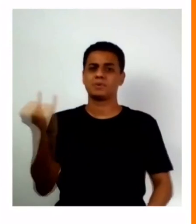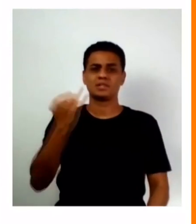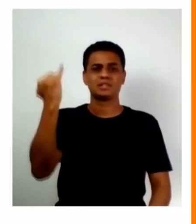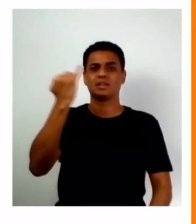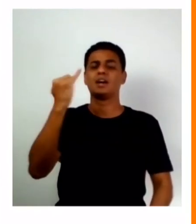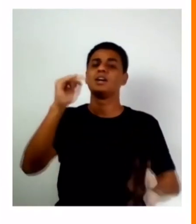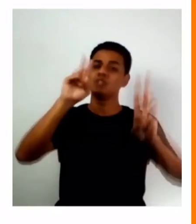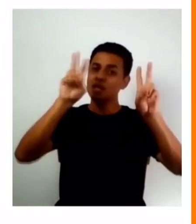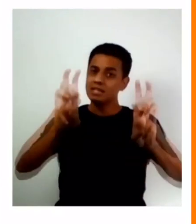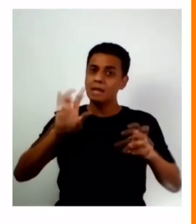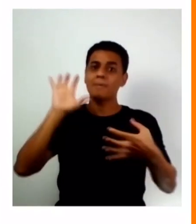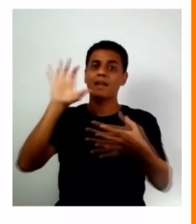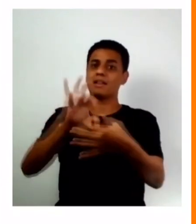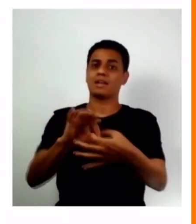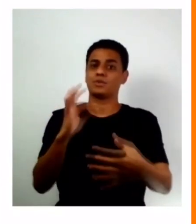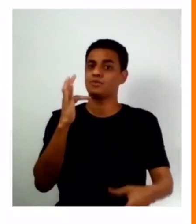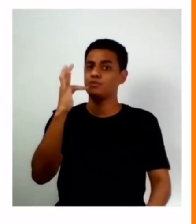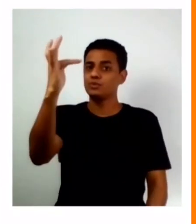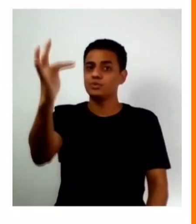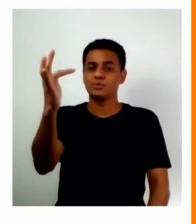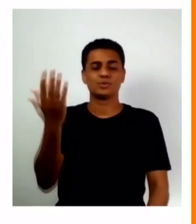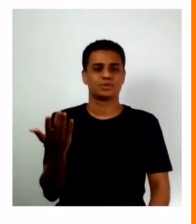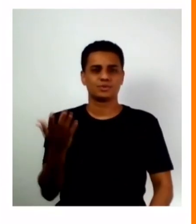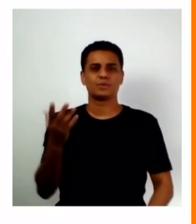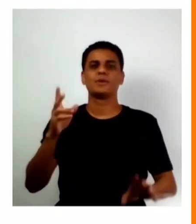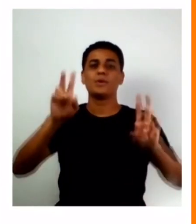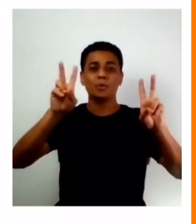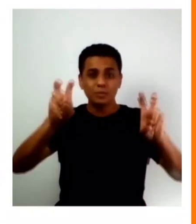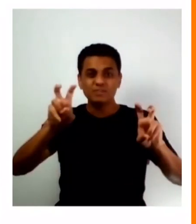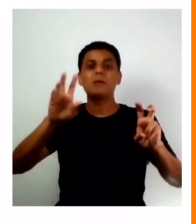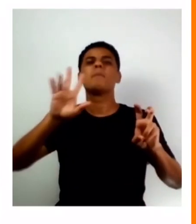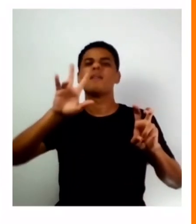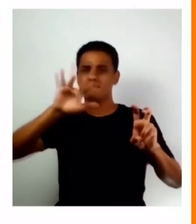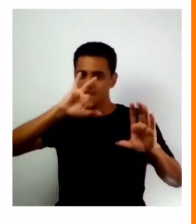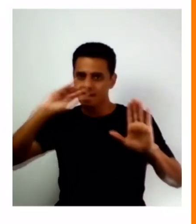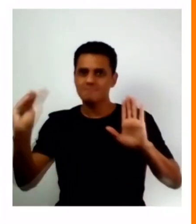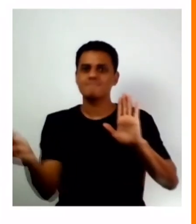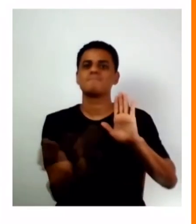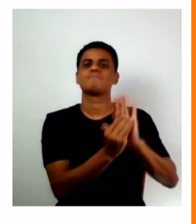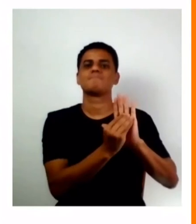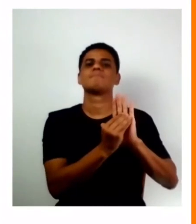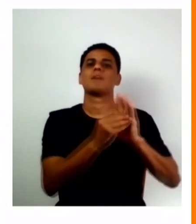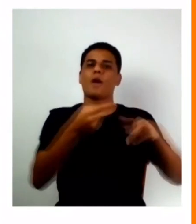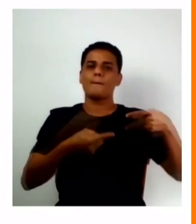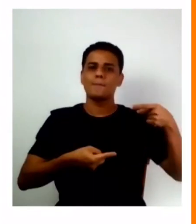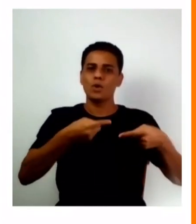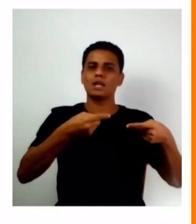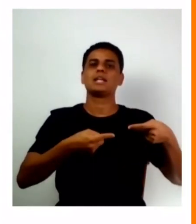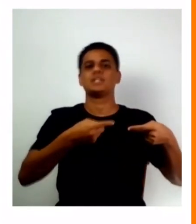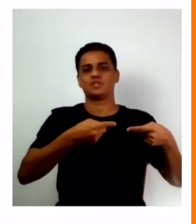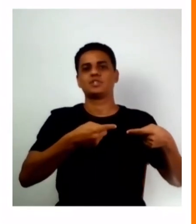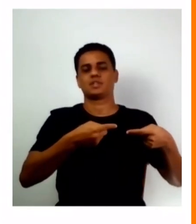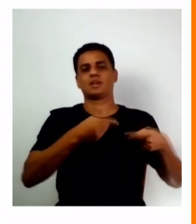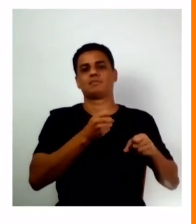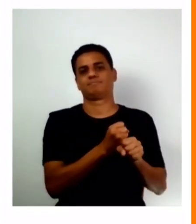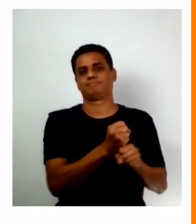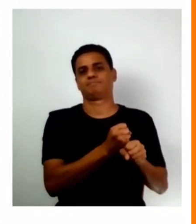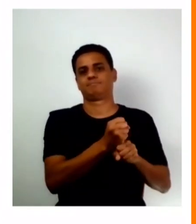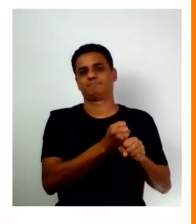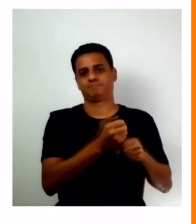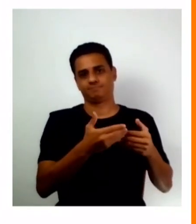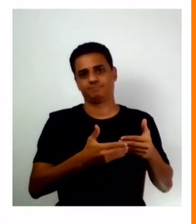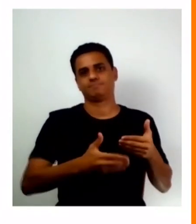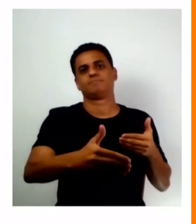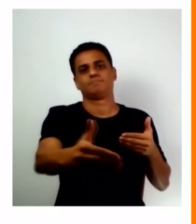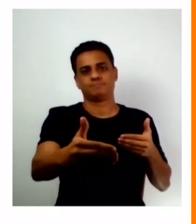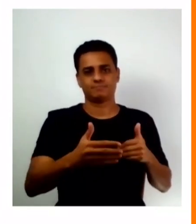e é um tema que vai estar na agenda das políticas dos próximos anos. Talvez não estará